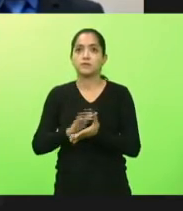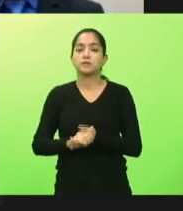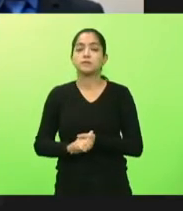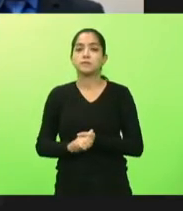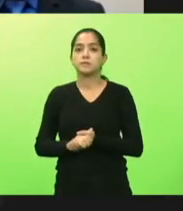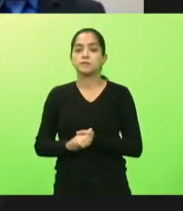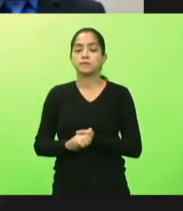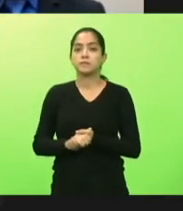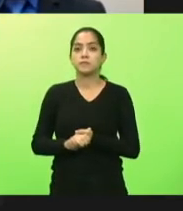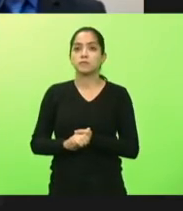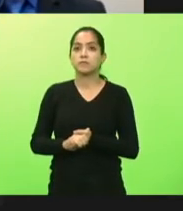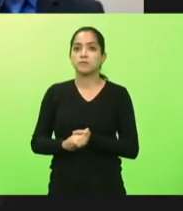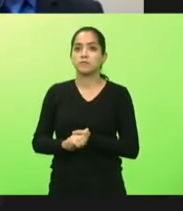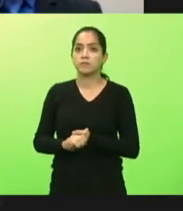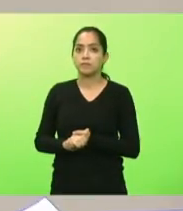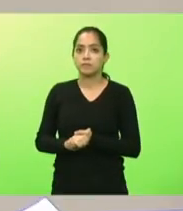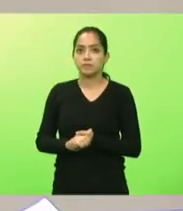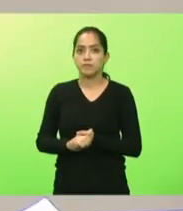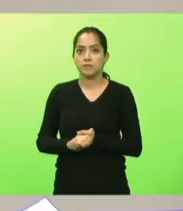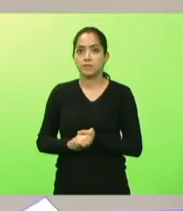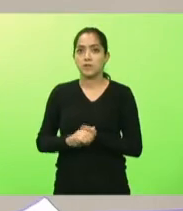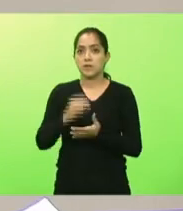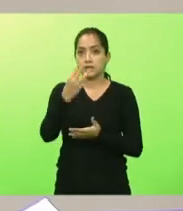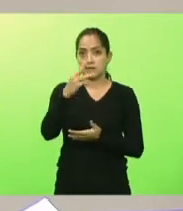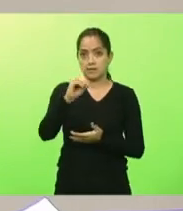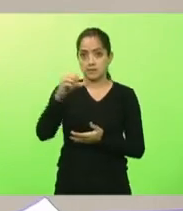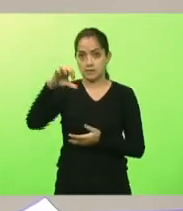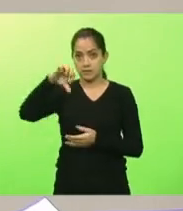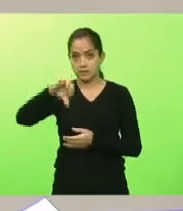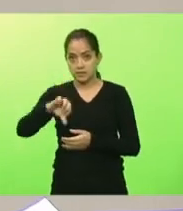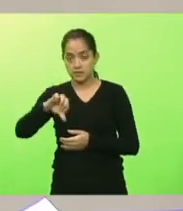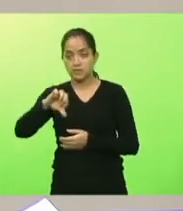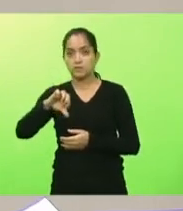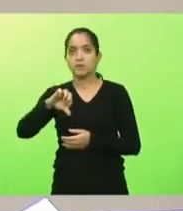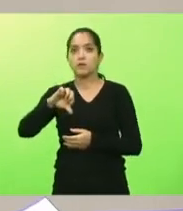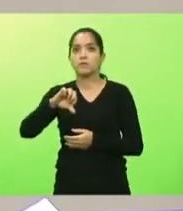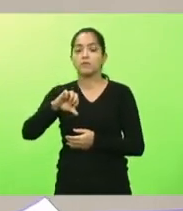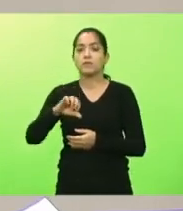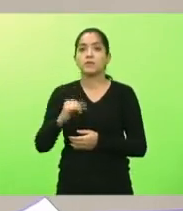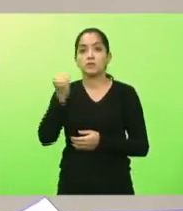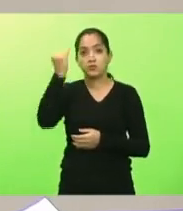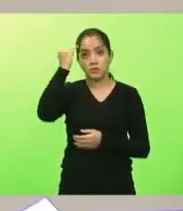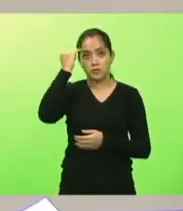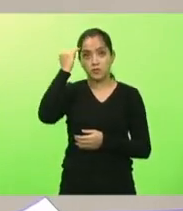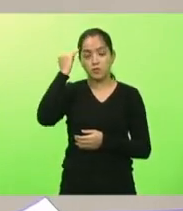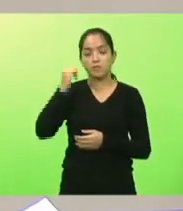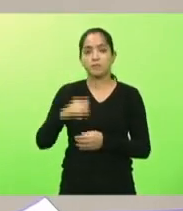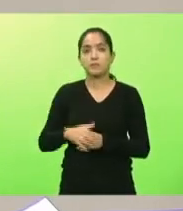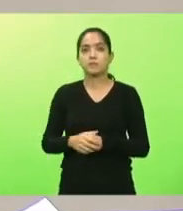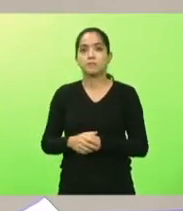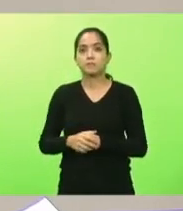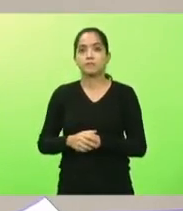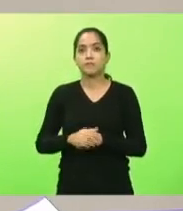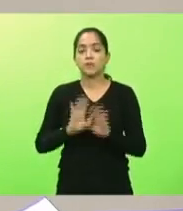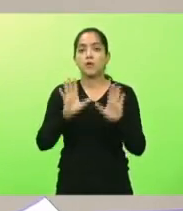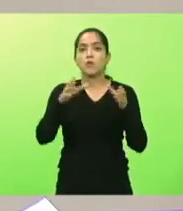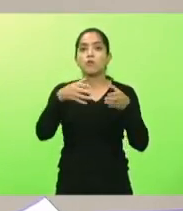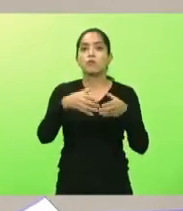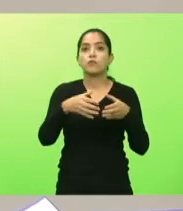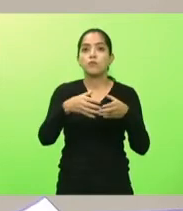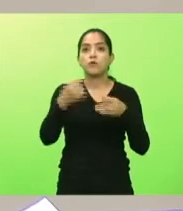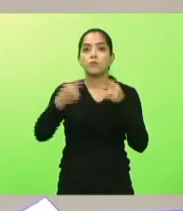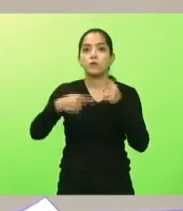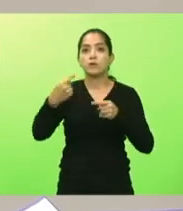unanimidade. Moção 309, autoria do deputado Jair Comper, manifestando ao Fórum Parlamentar Catarinense apelo